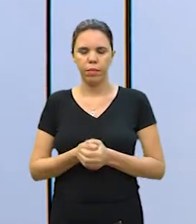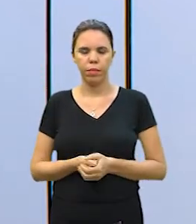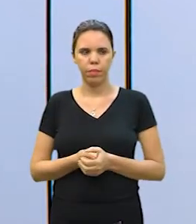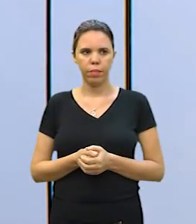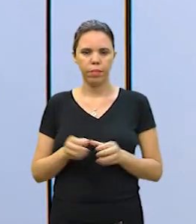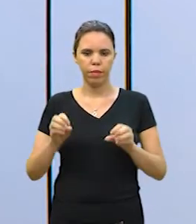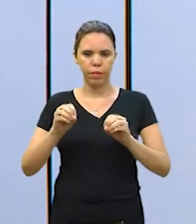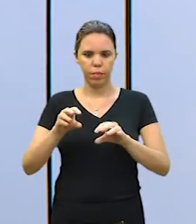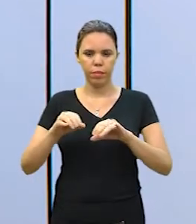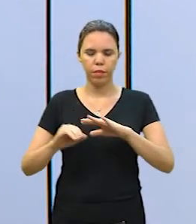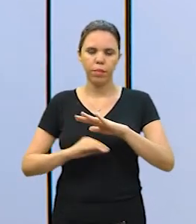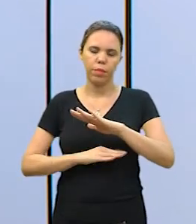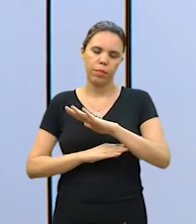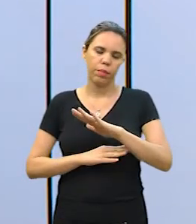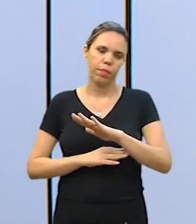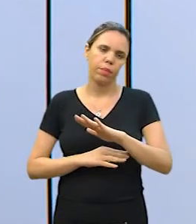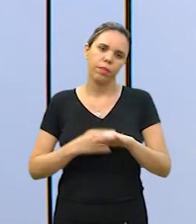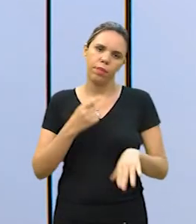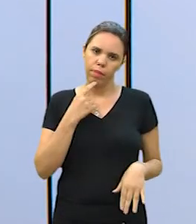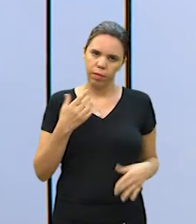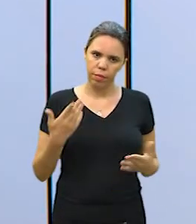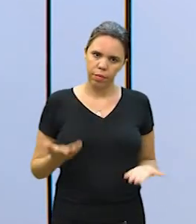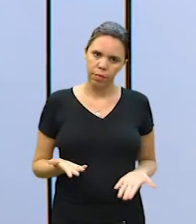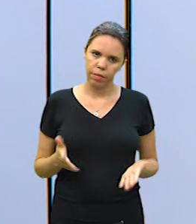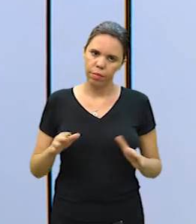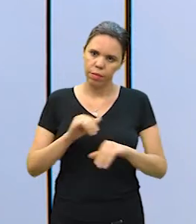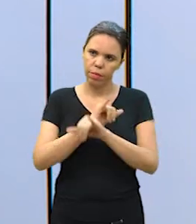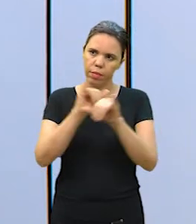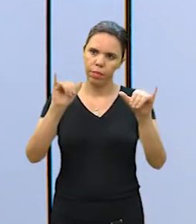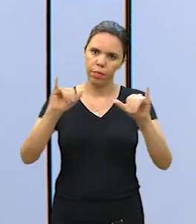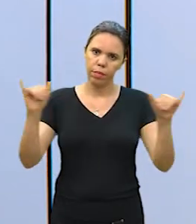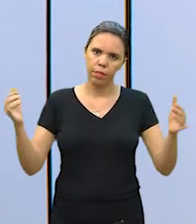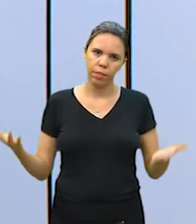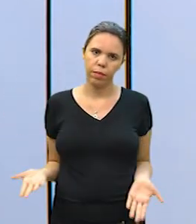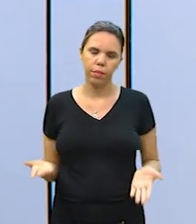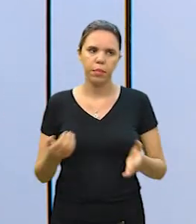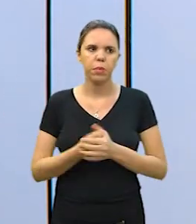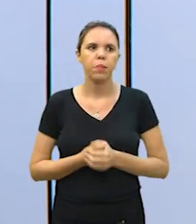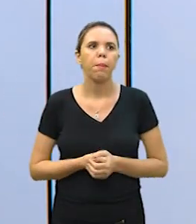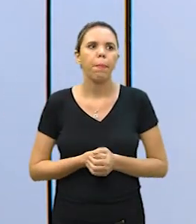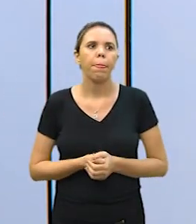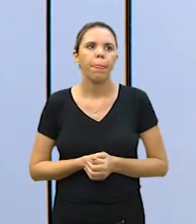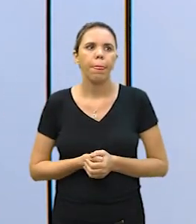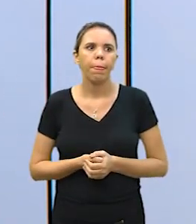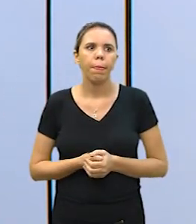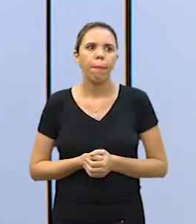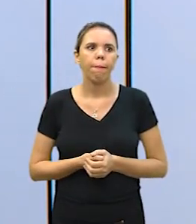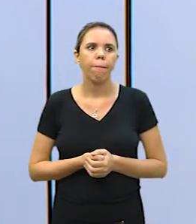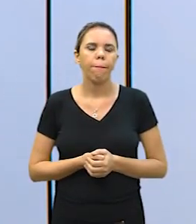inclusive institucional aqui da Câmara Municipal de Campinas, propagar